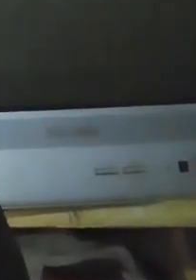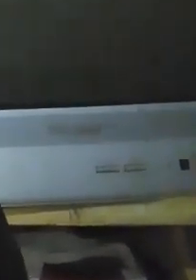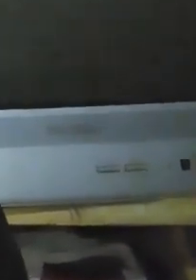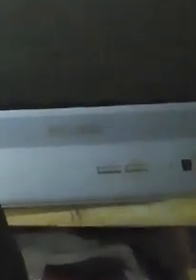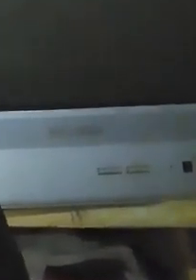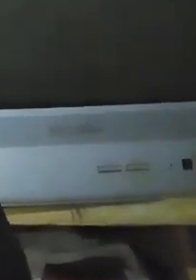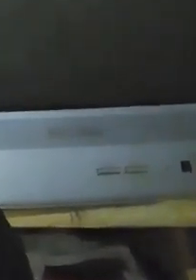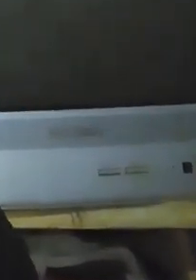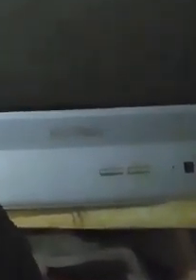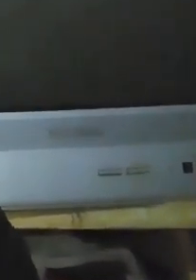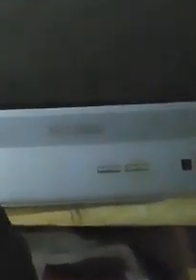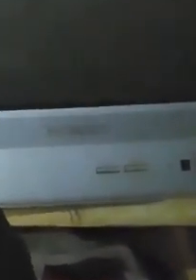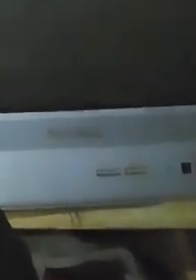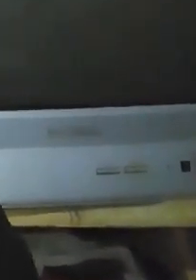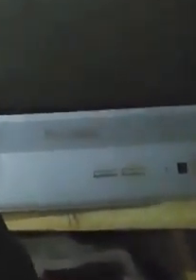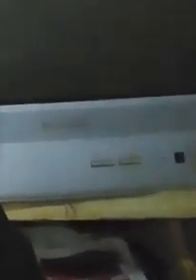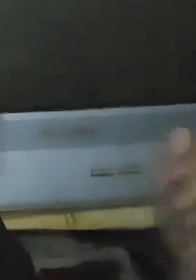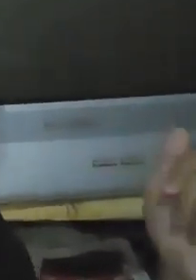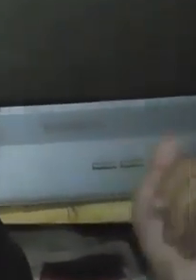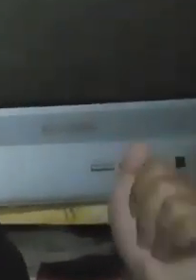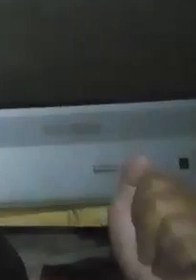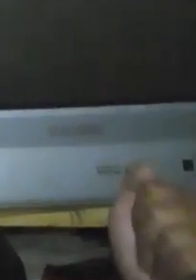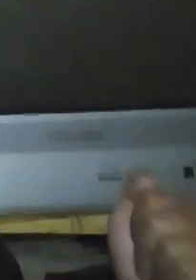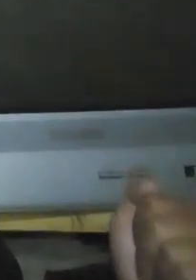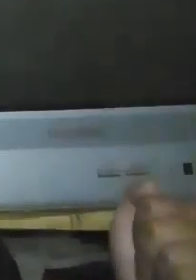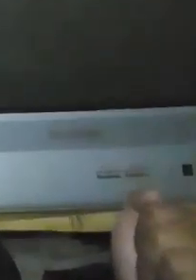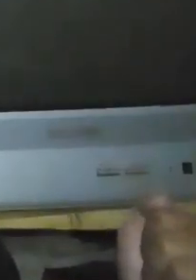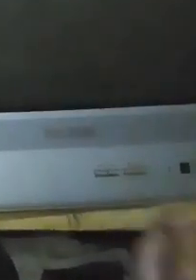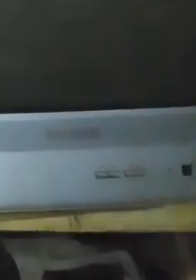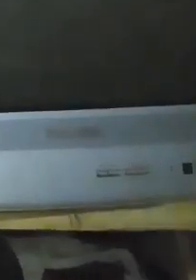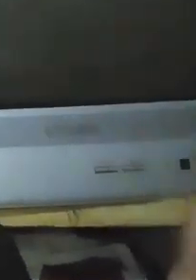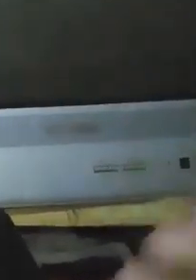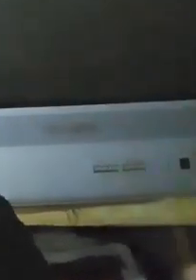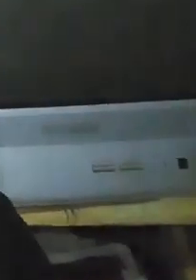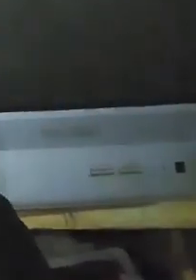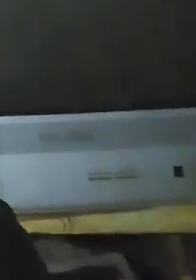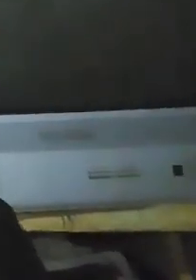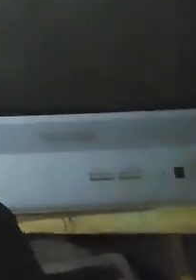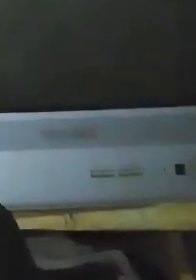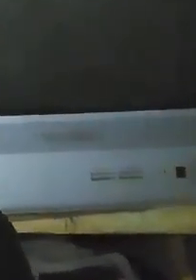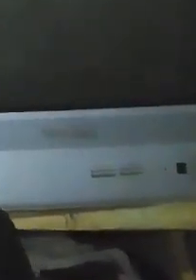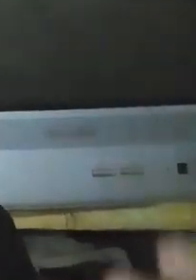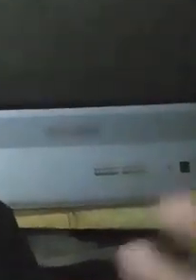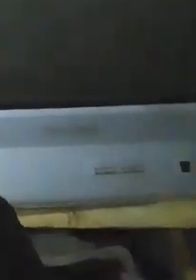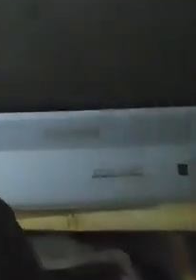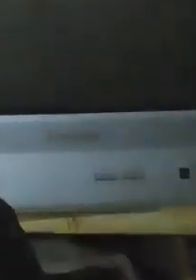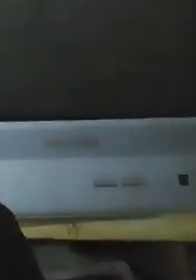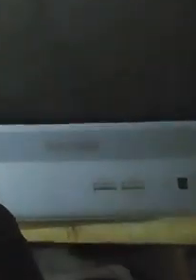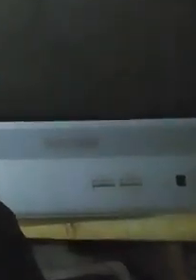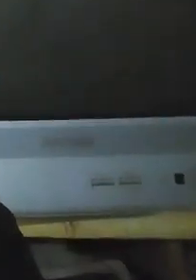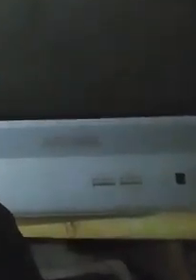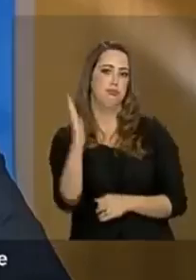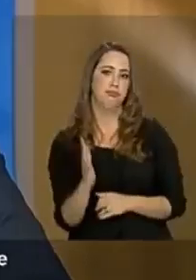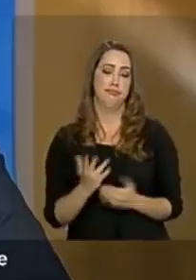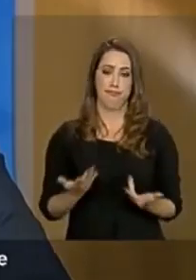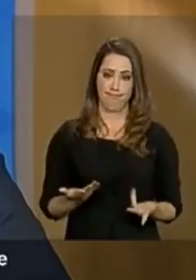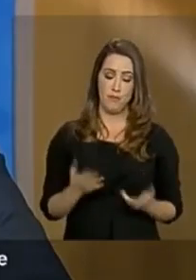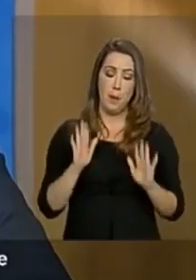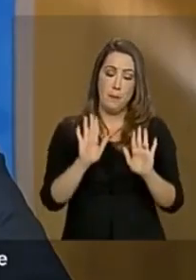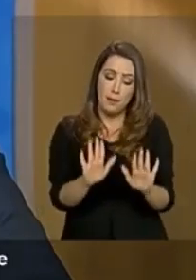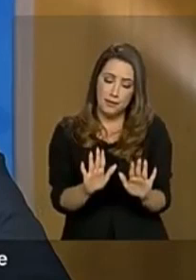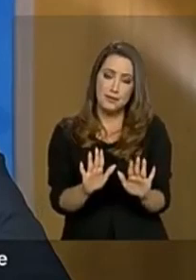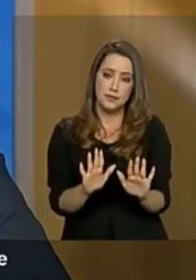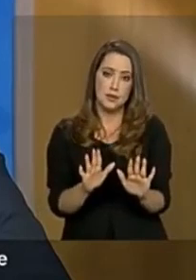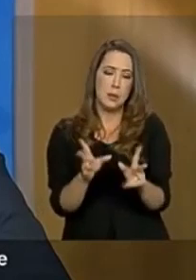né, no seu discurso, que antes a imprensa não estava fazendo isso. Ou seja, agora a imprensa está passando mais calma para as pessoas.